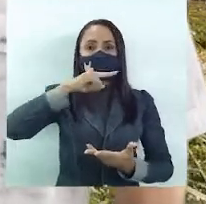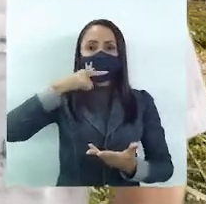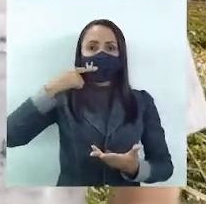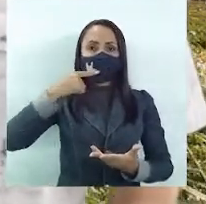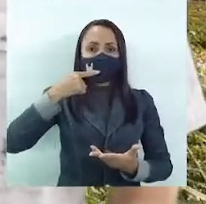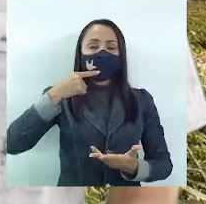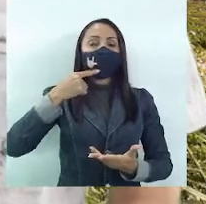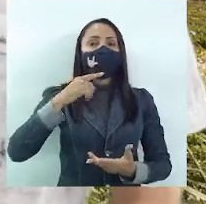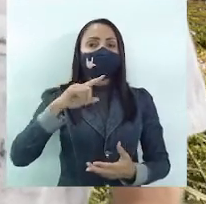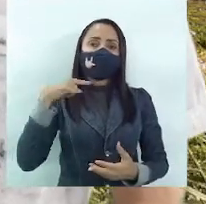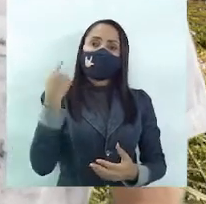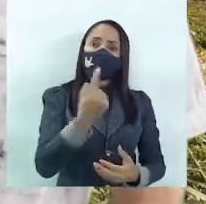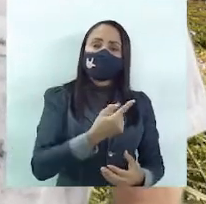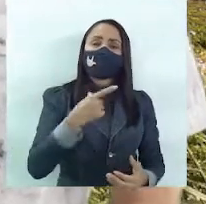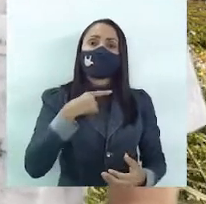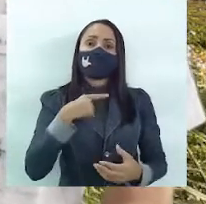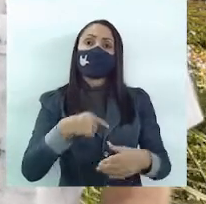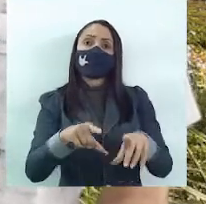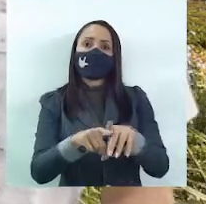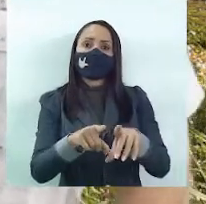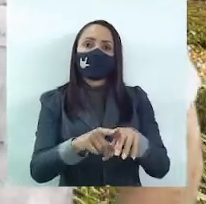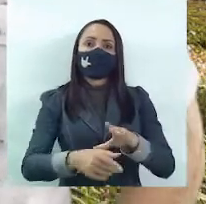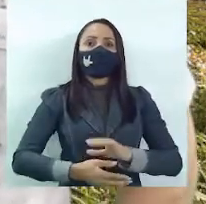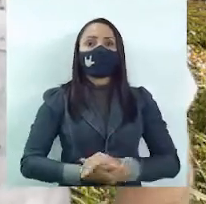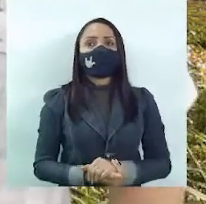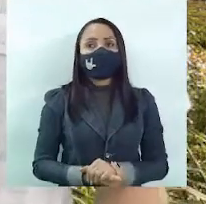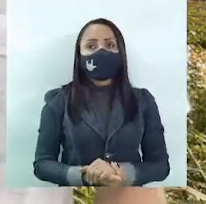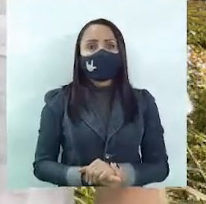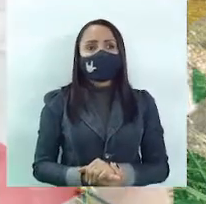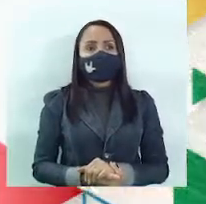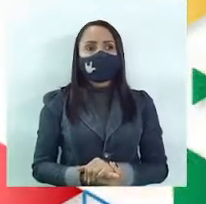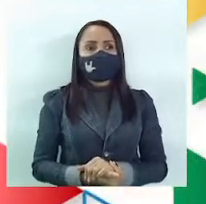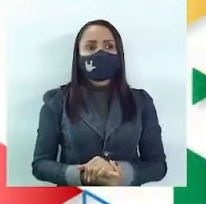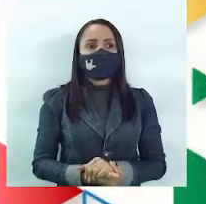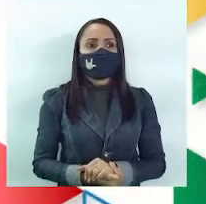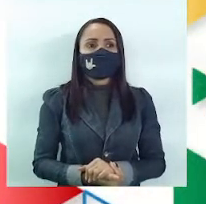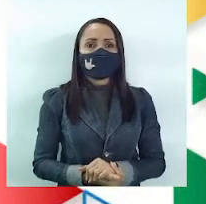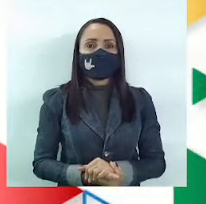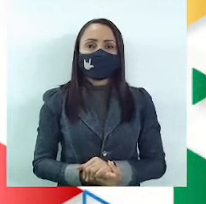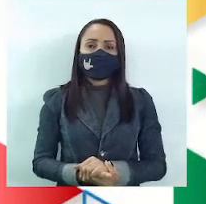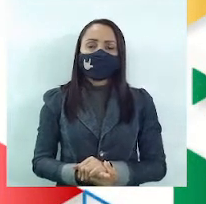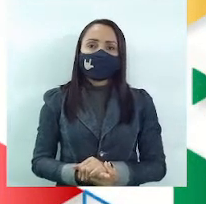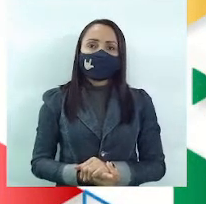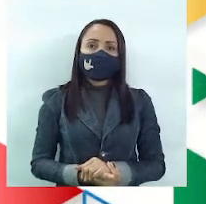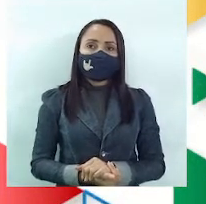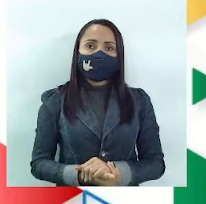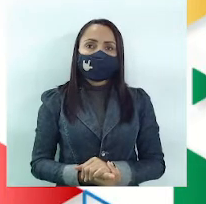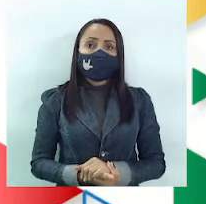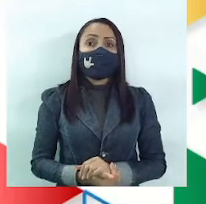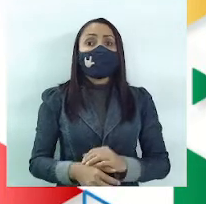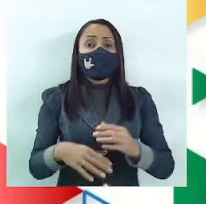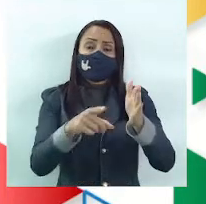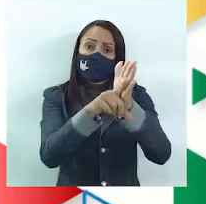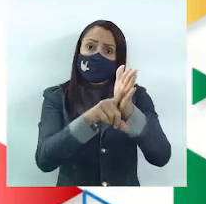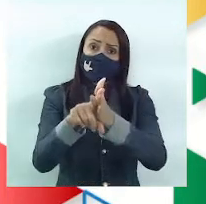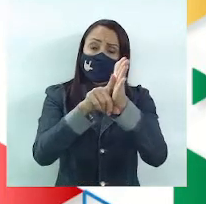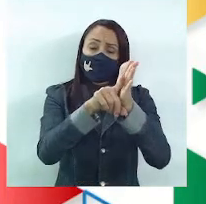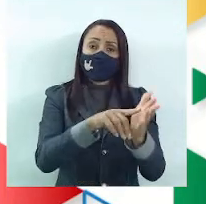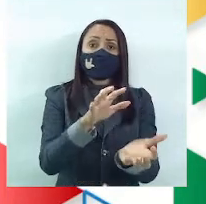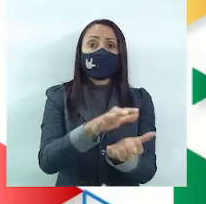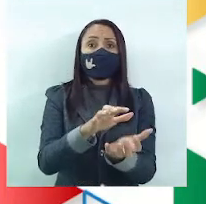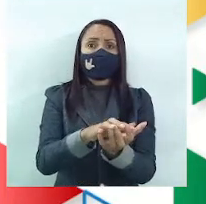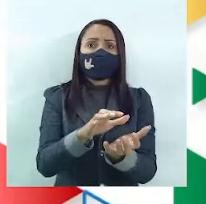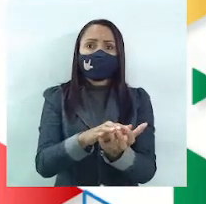Canavial. Nós temos algo interessante, não é isso, professor? Na tela podemos verificar. Segundo pesquisas, Pernambuco tem o